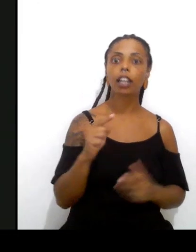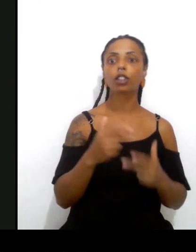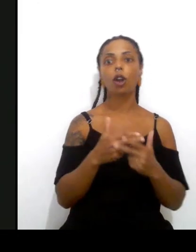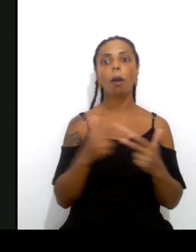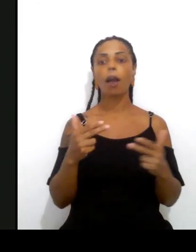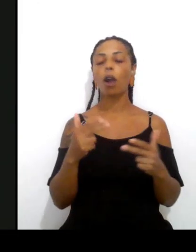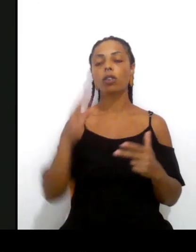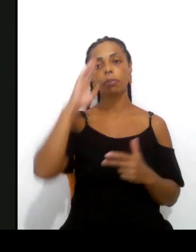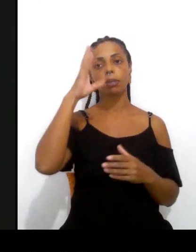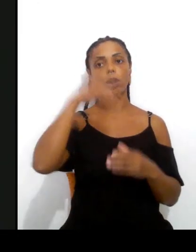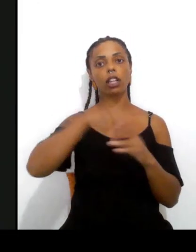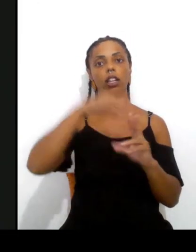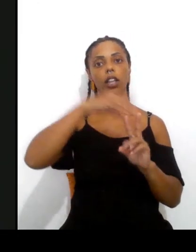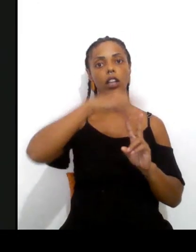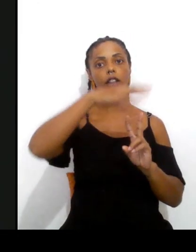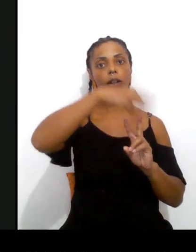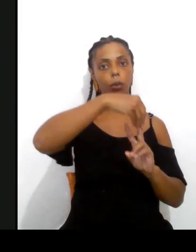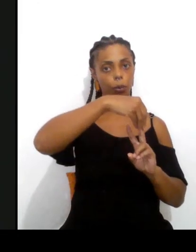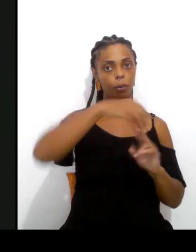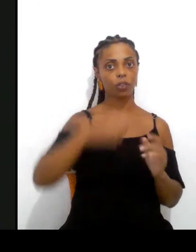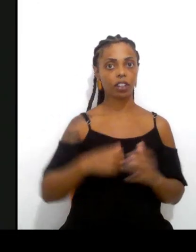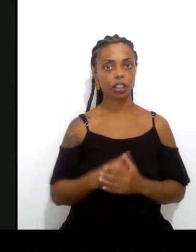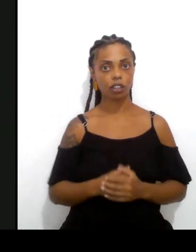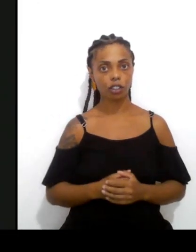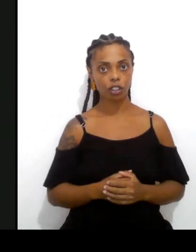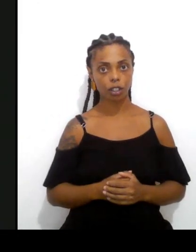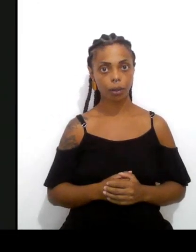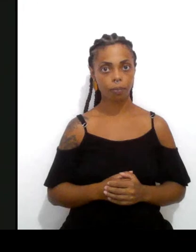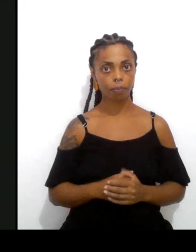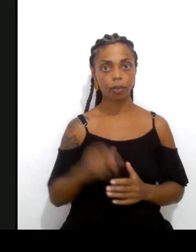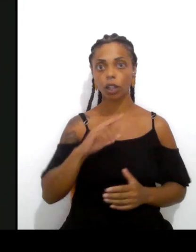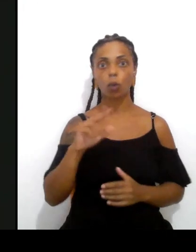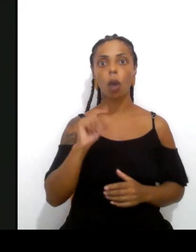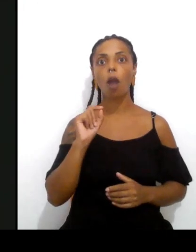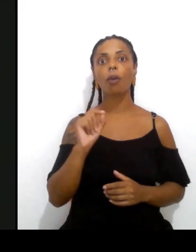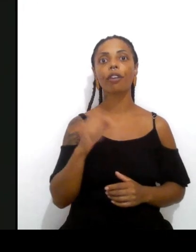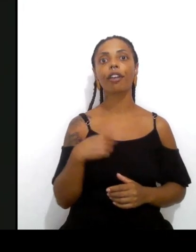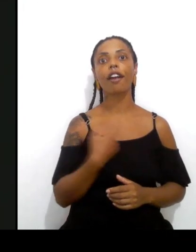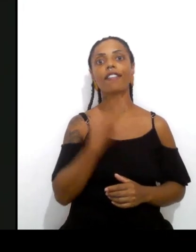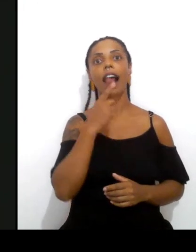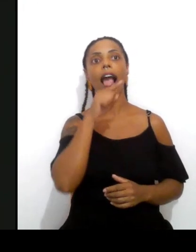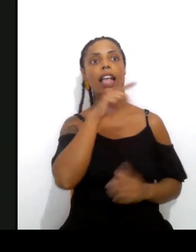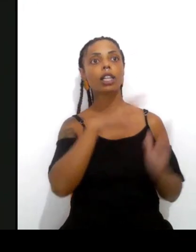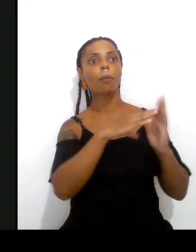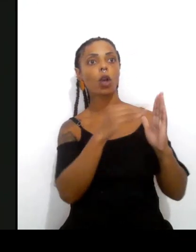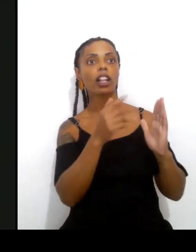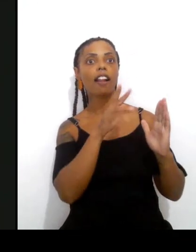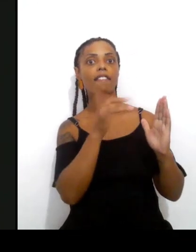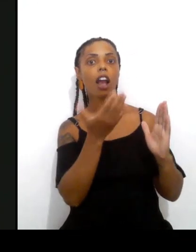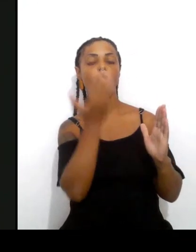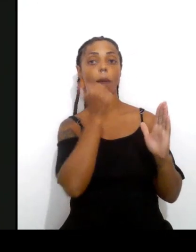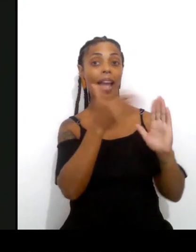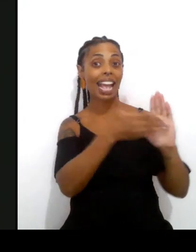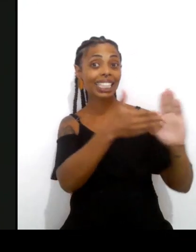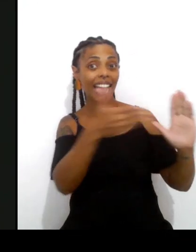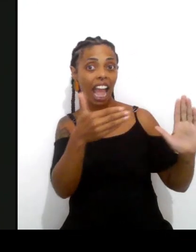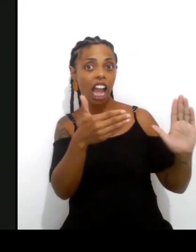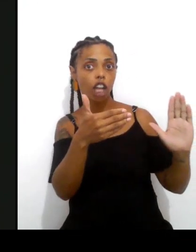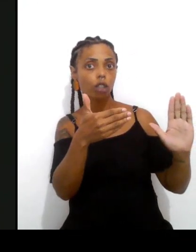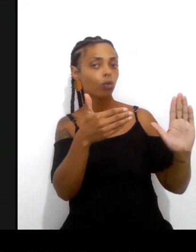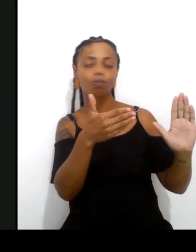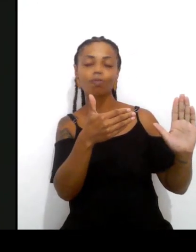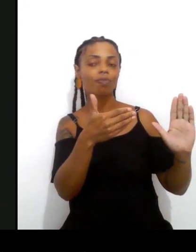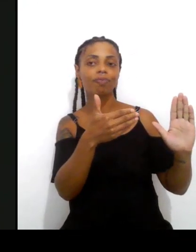o que nós adotamos com o modelo a ser devorado modelos estético mas é o que